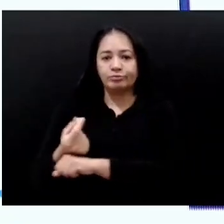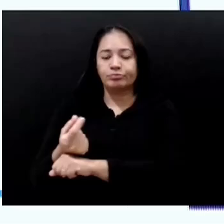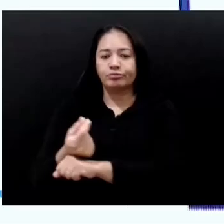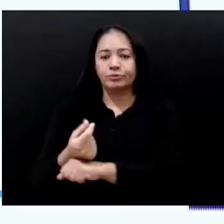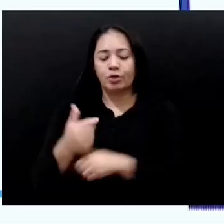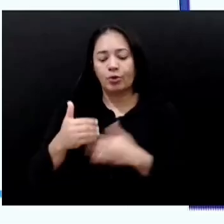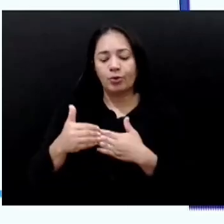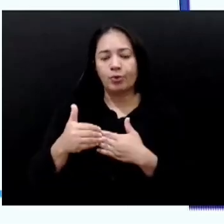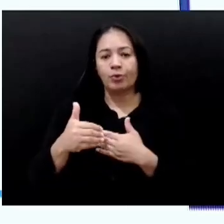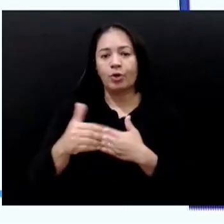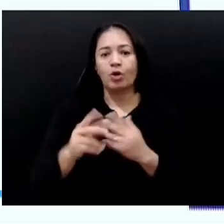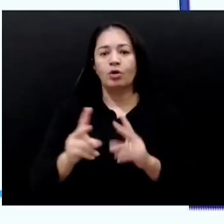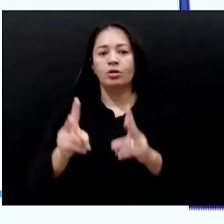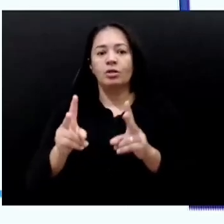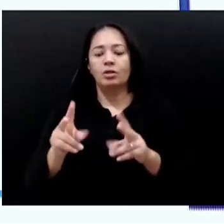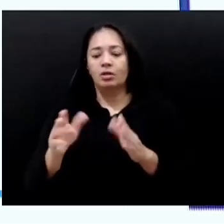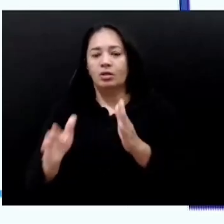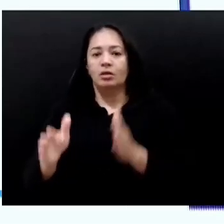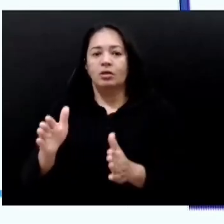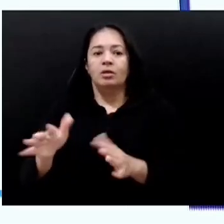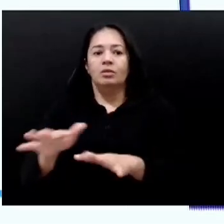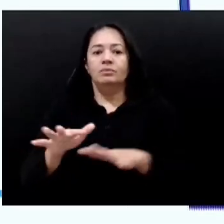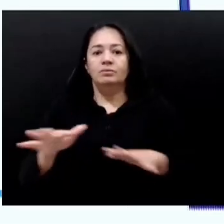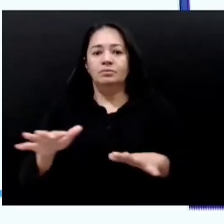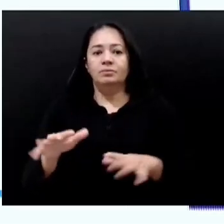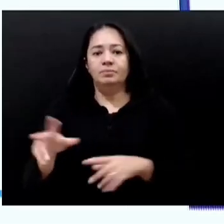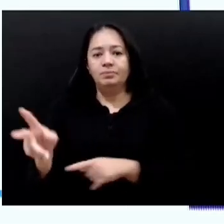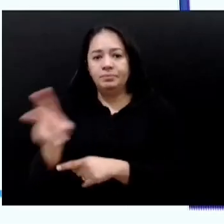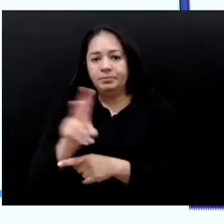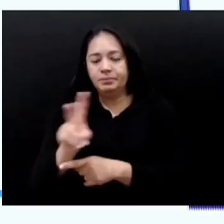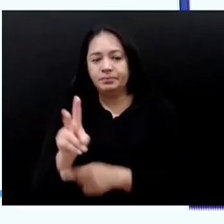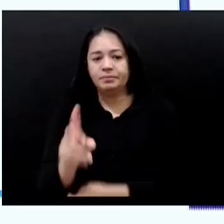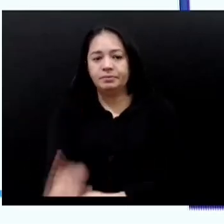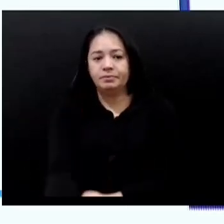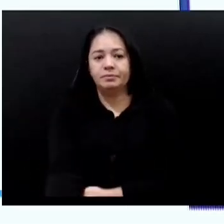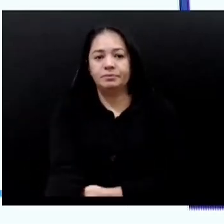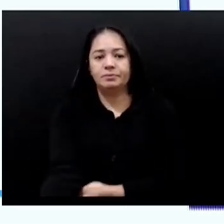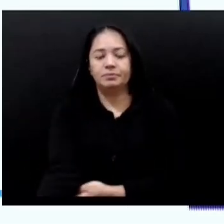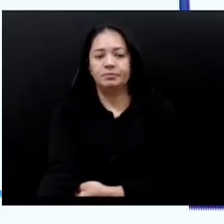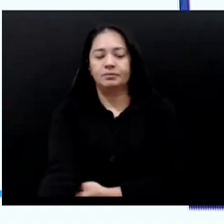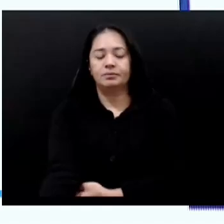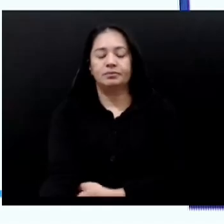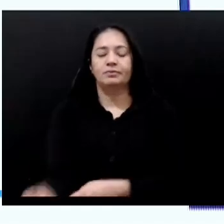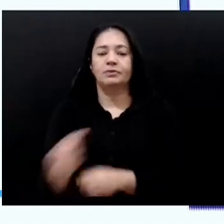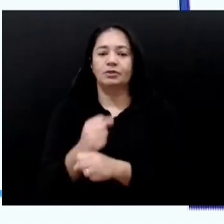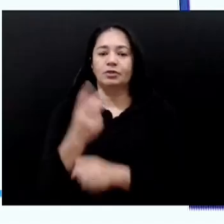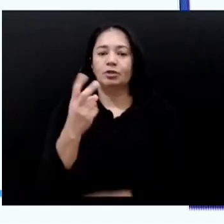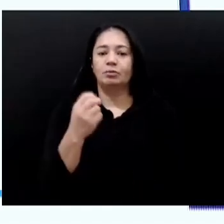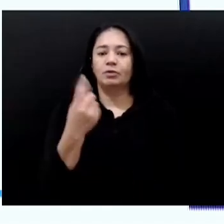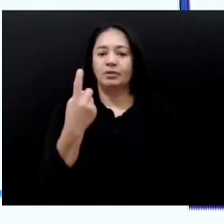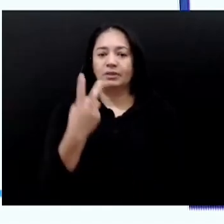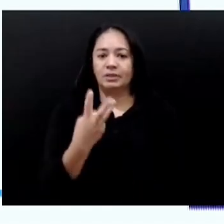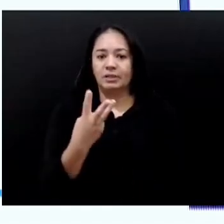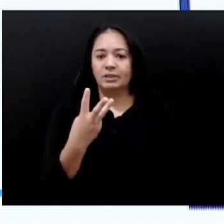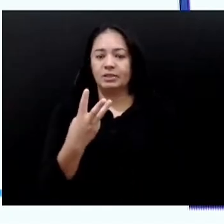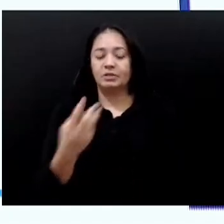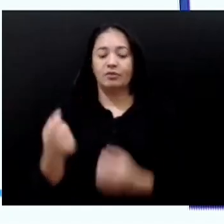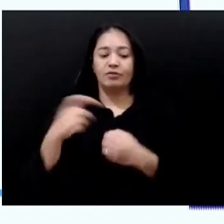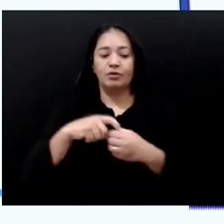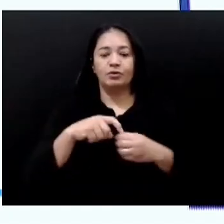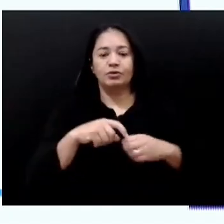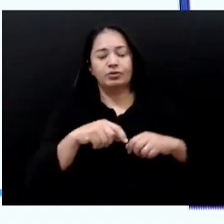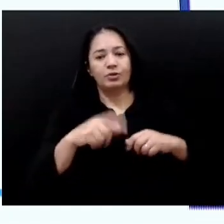na área de consultoria. Em 2013, retornou a Campinas para atuar na empresa da família como diretor